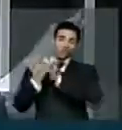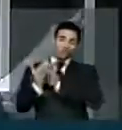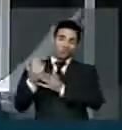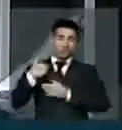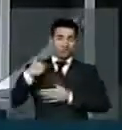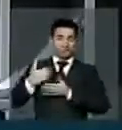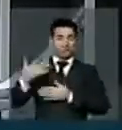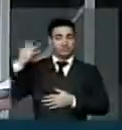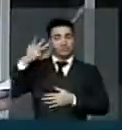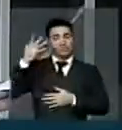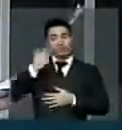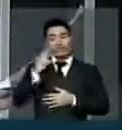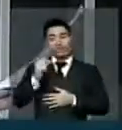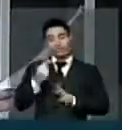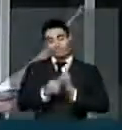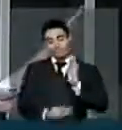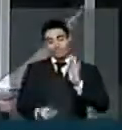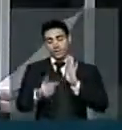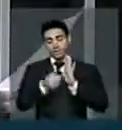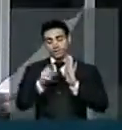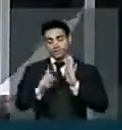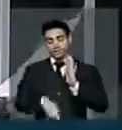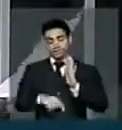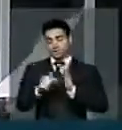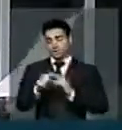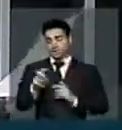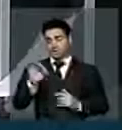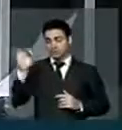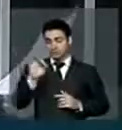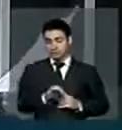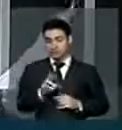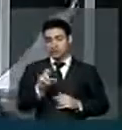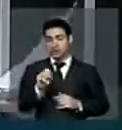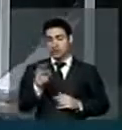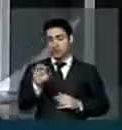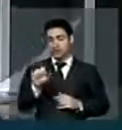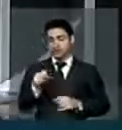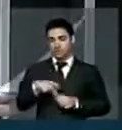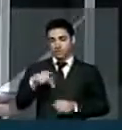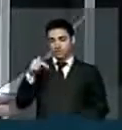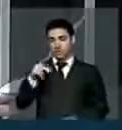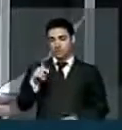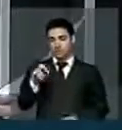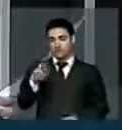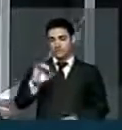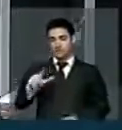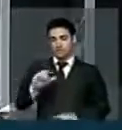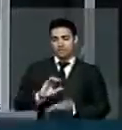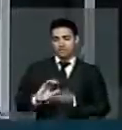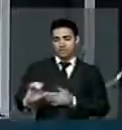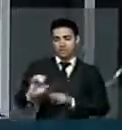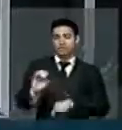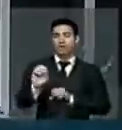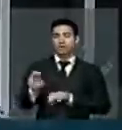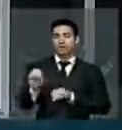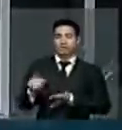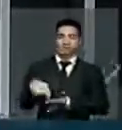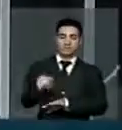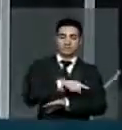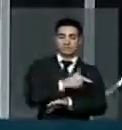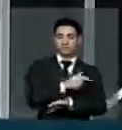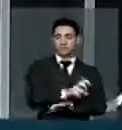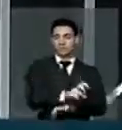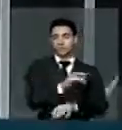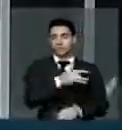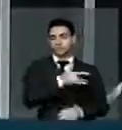discurso, quando disse que o projeto que destina 75% dos royalties do petróleo, do pré-sal, para a educação e 25% para a saúde, deveria